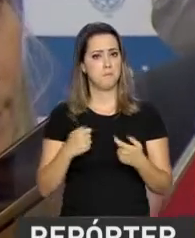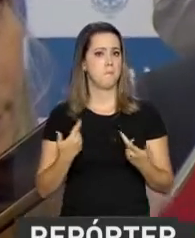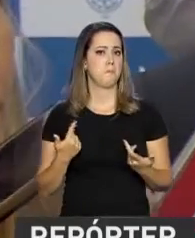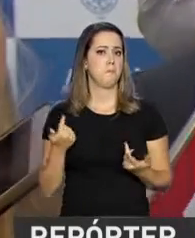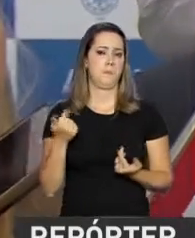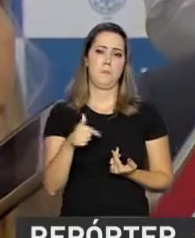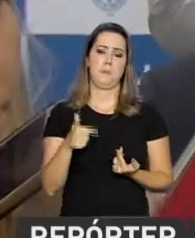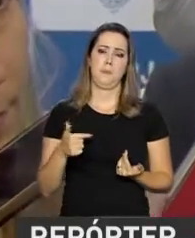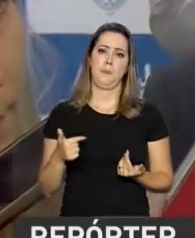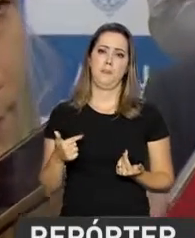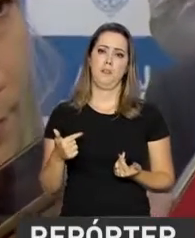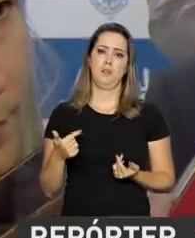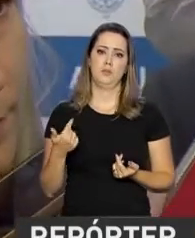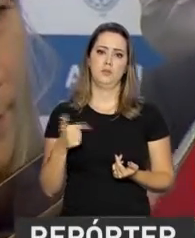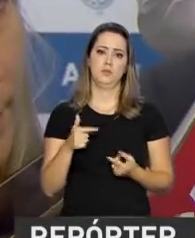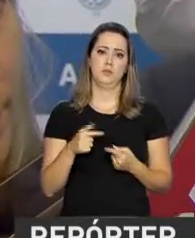não